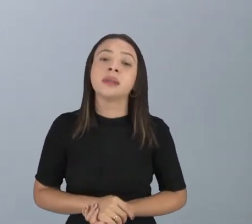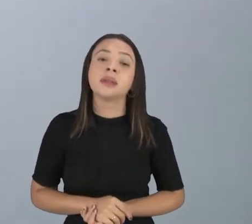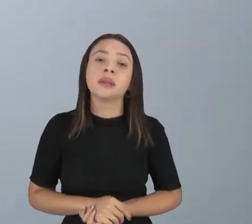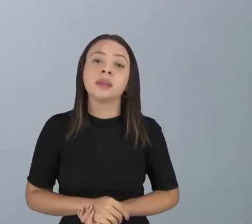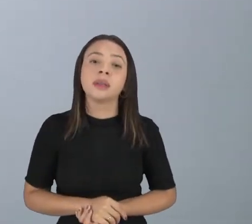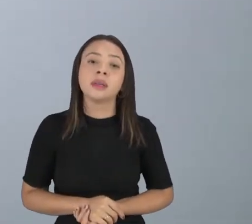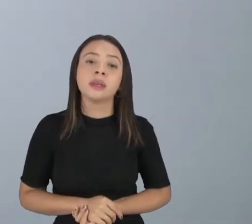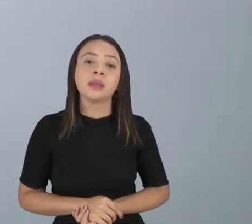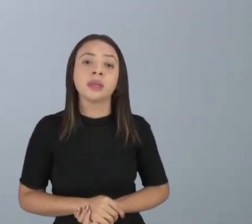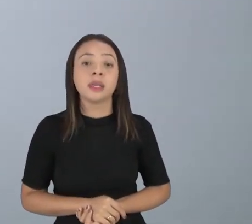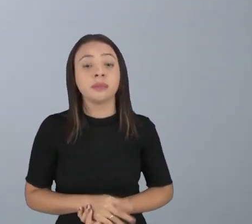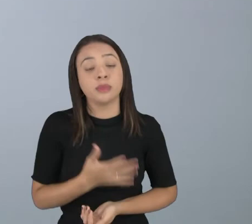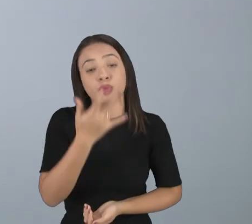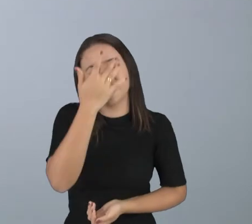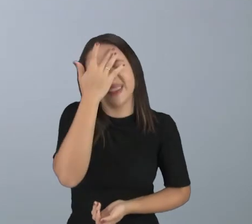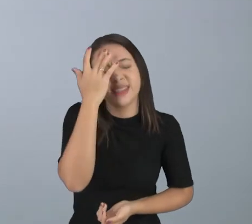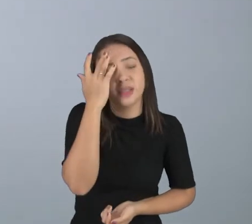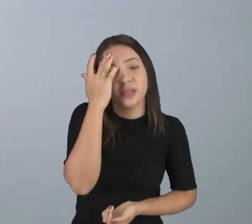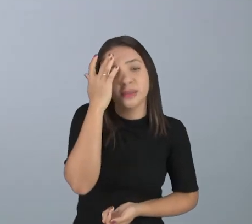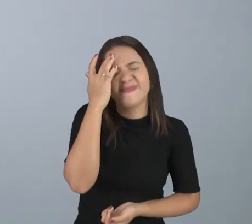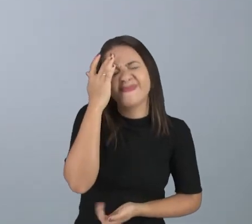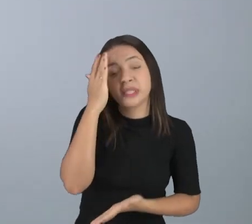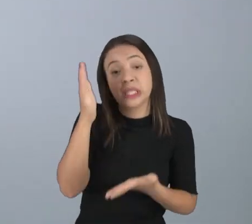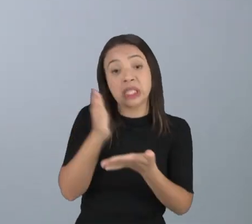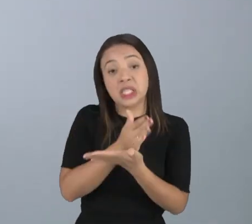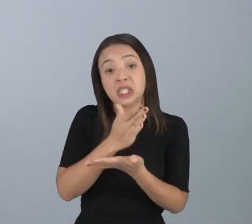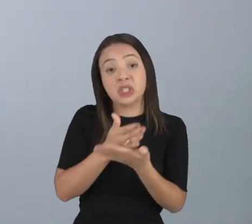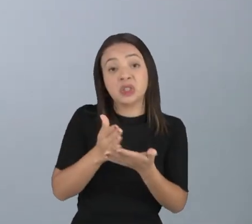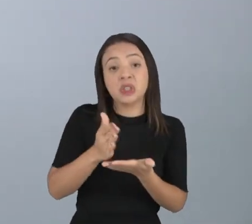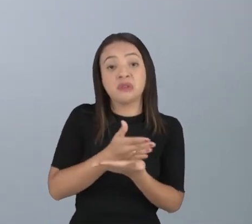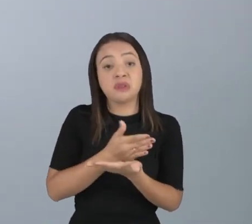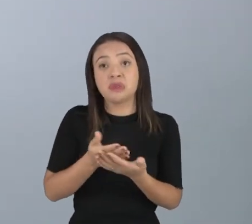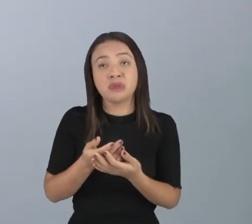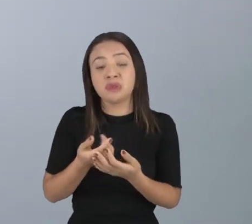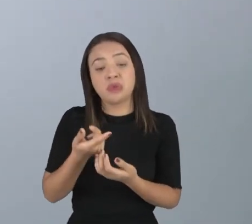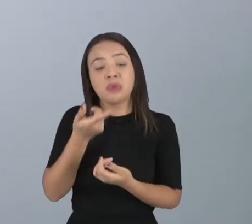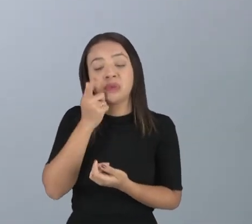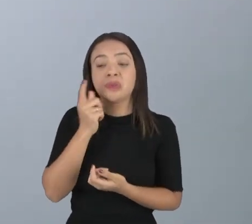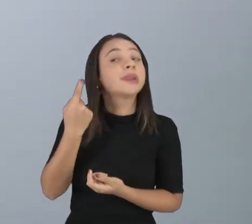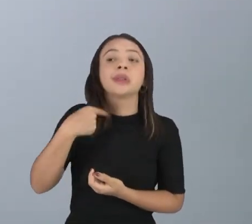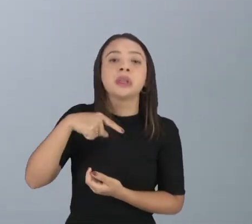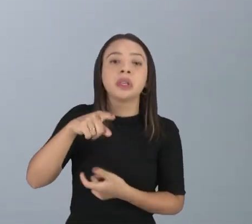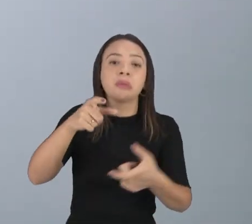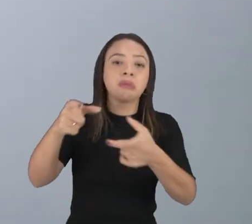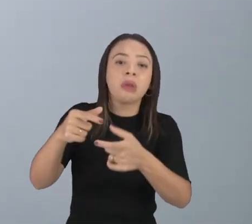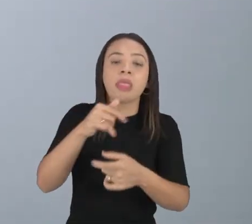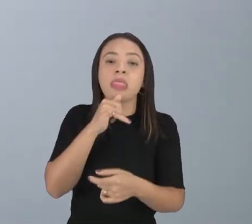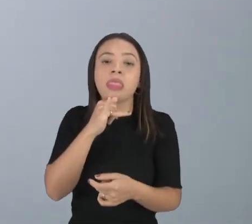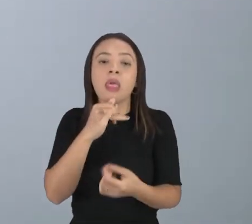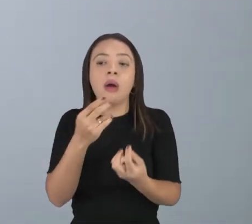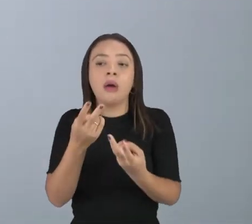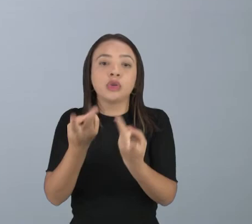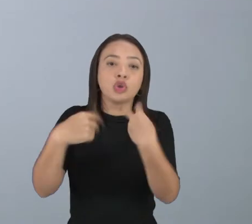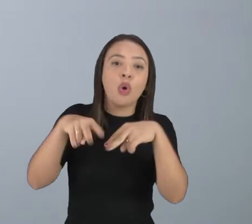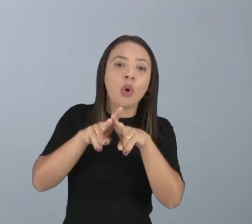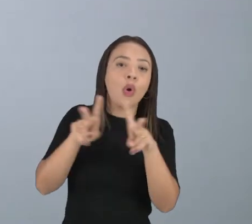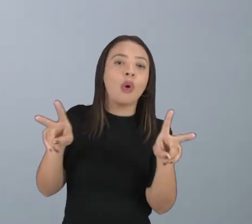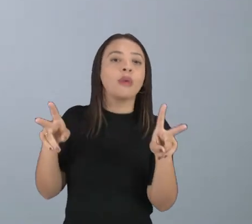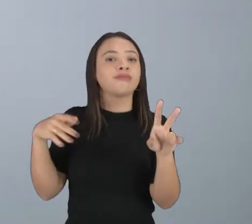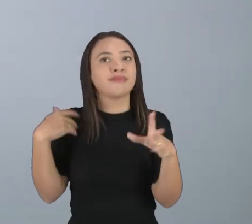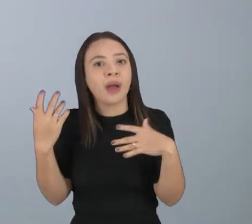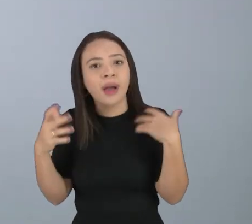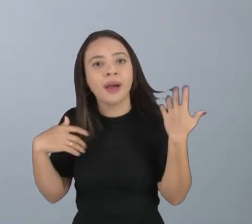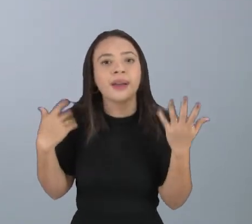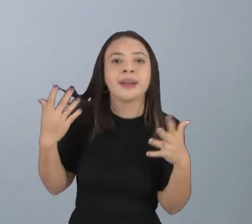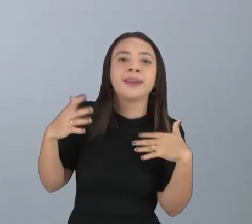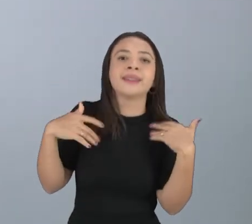dependendo das suas condições sociais, elas não podem frequentar alguns locais, né, como shoppings, né,